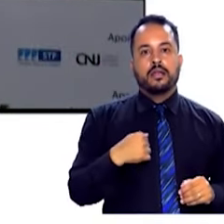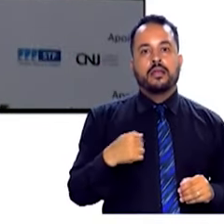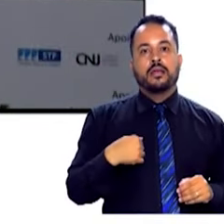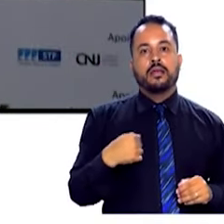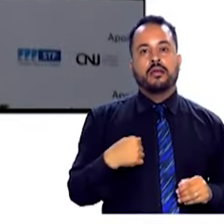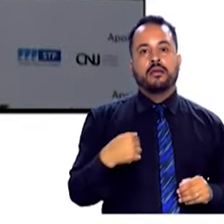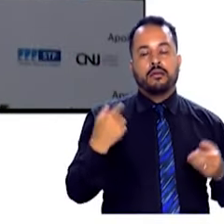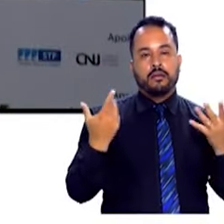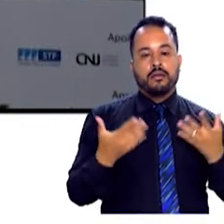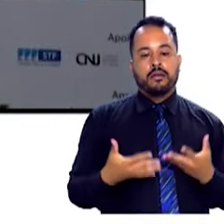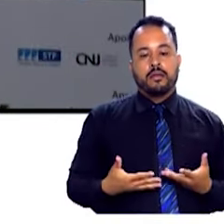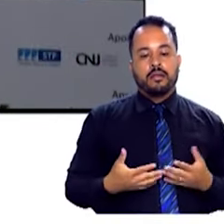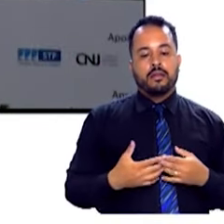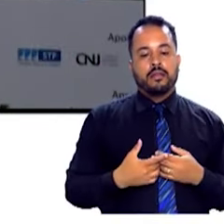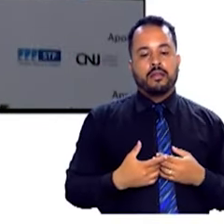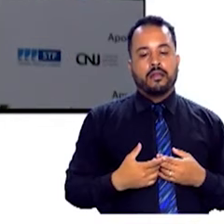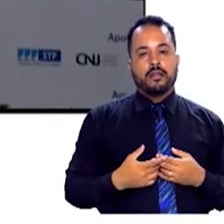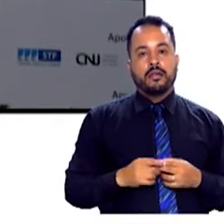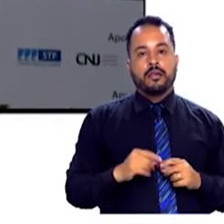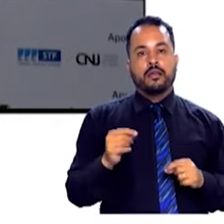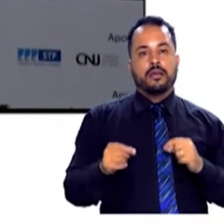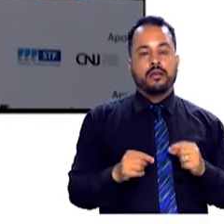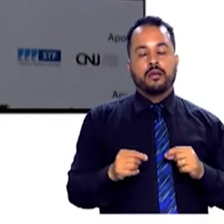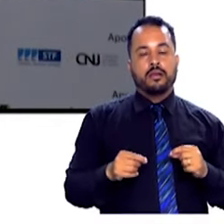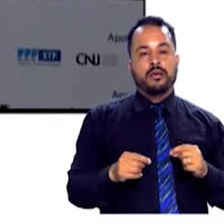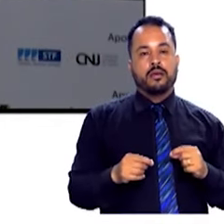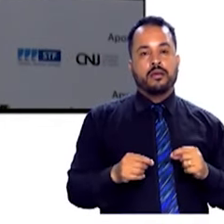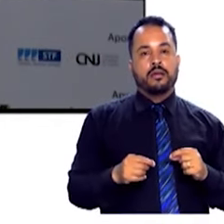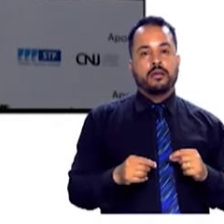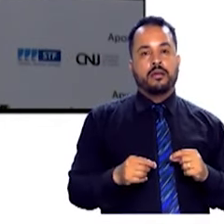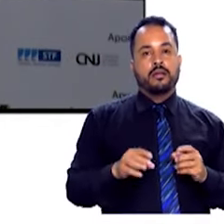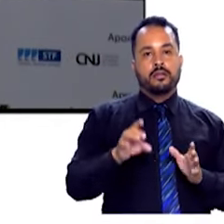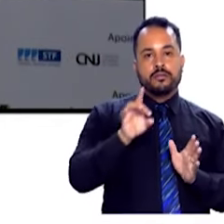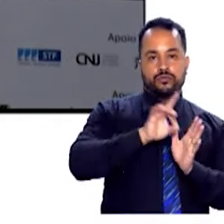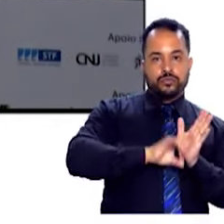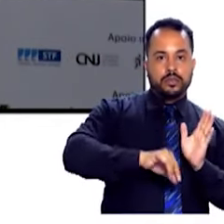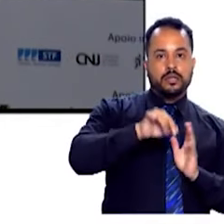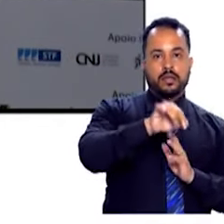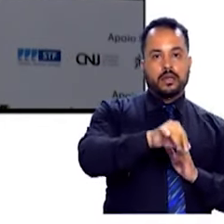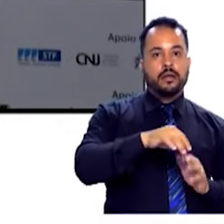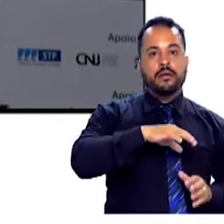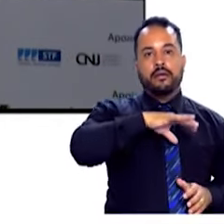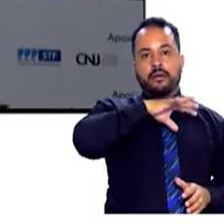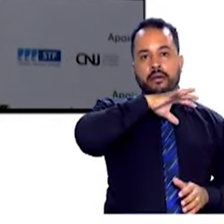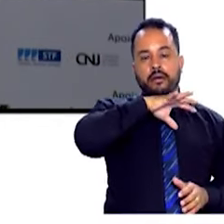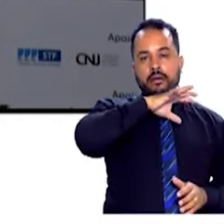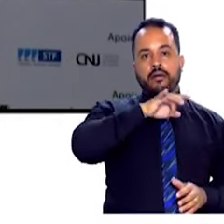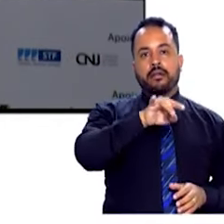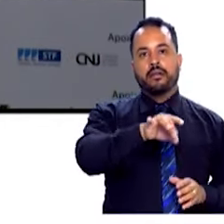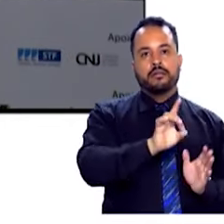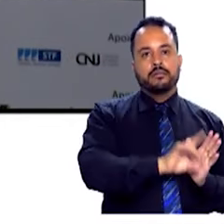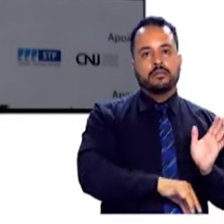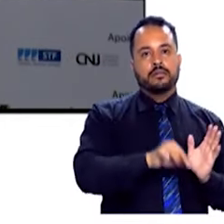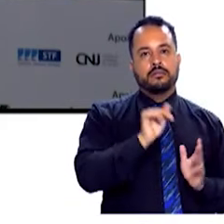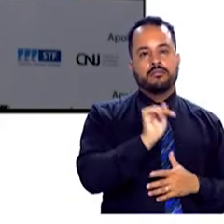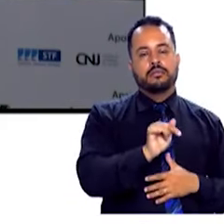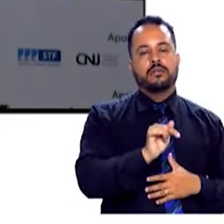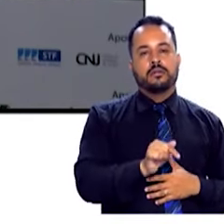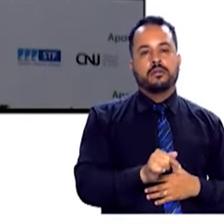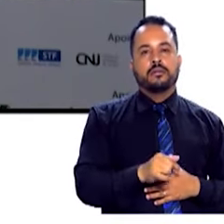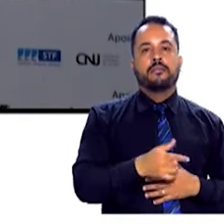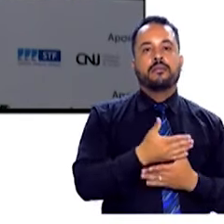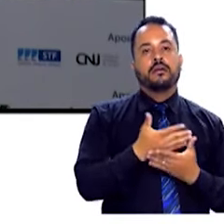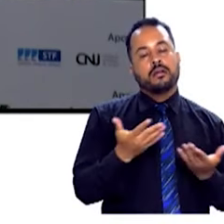aqui tratando com menos cabo o direito dos animais por favor mas